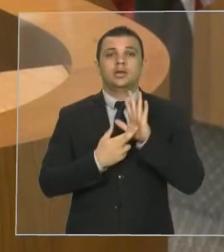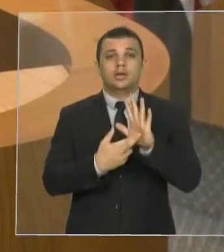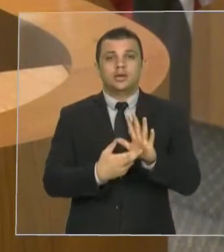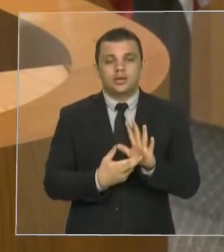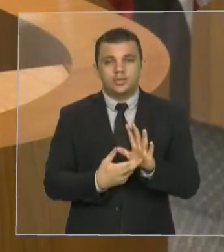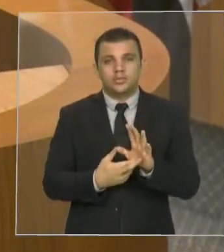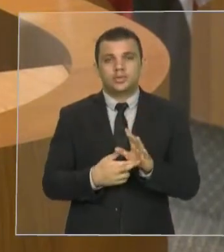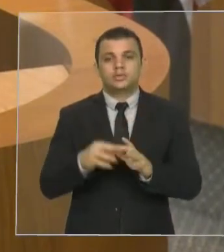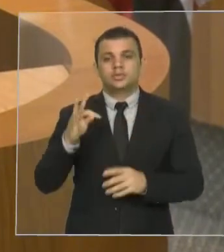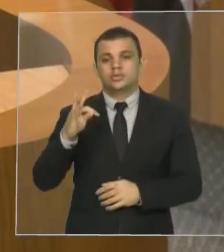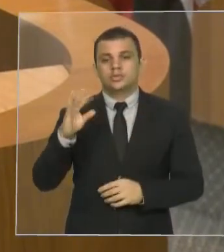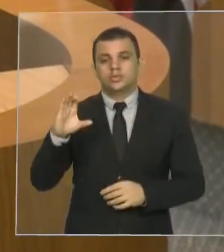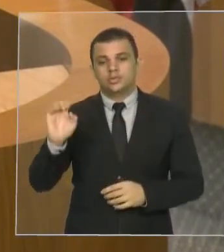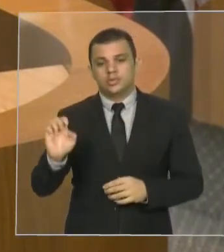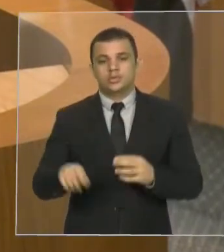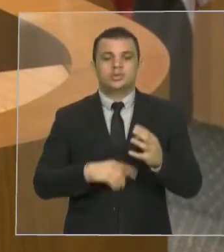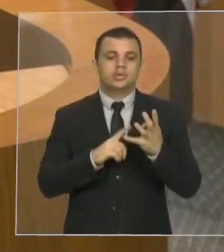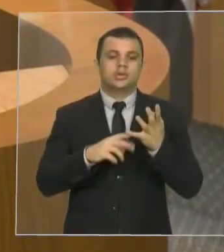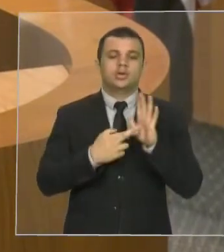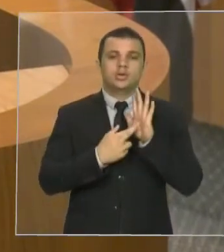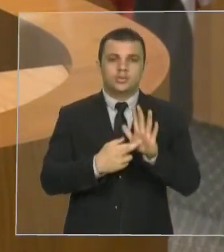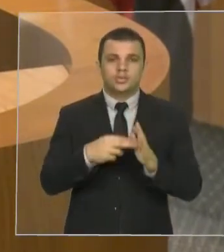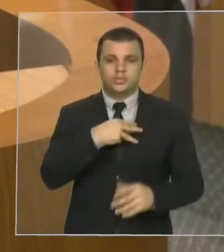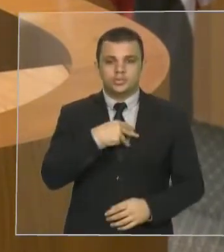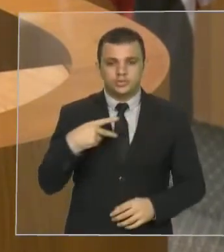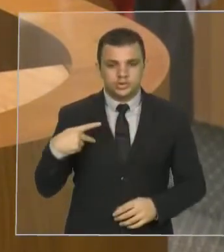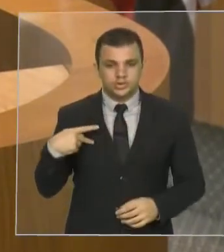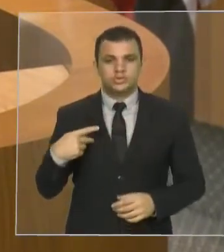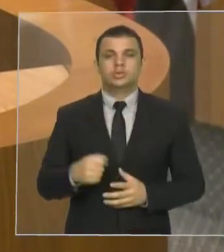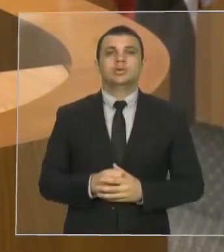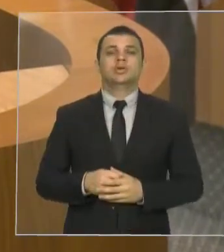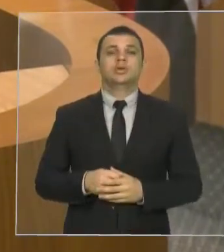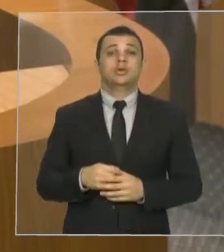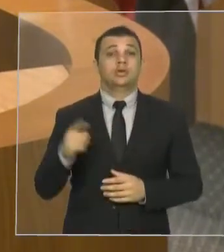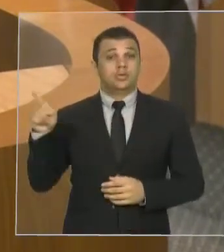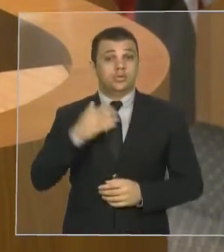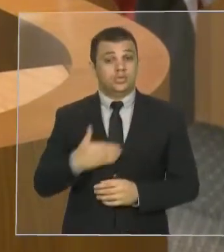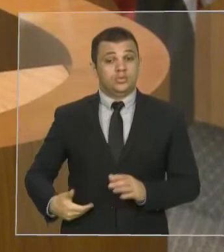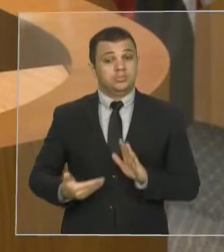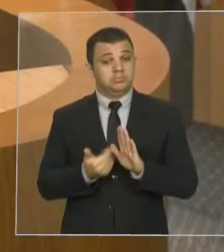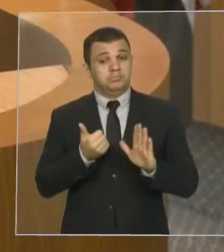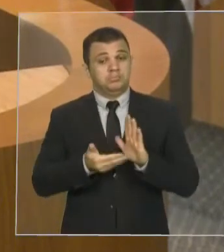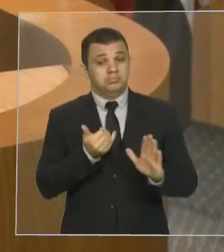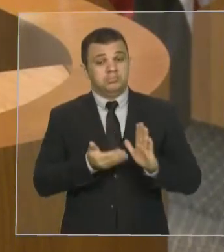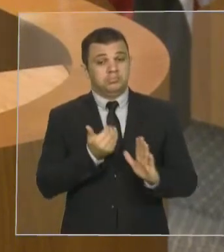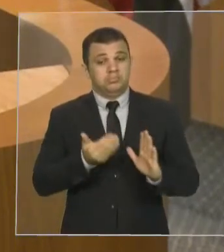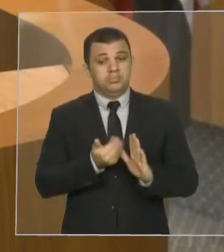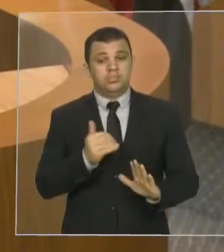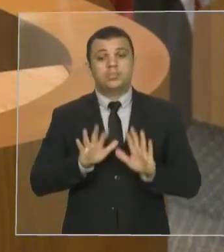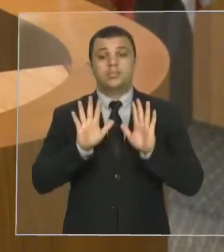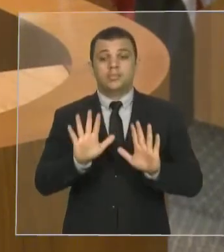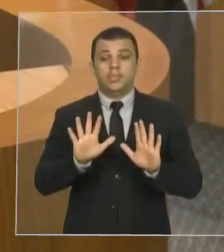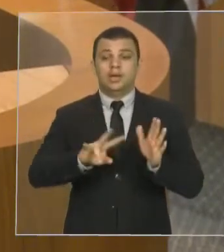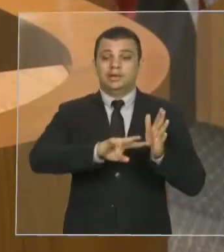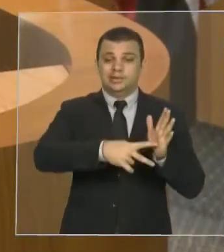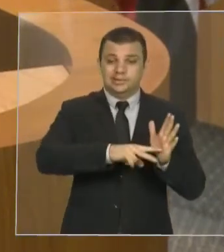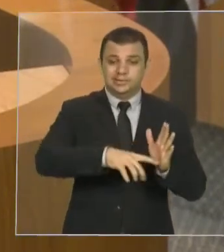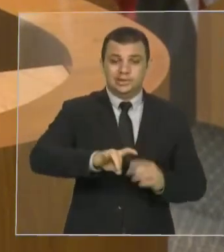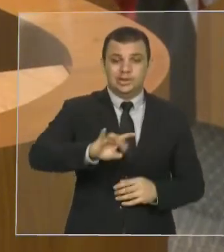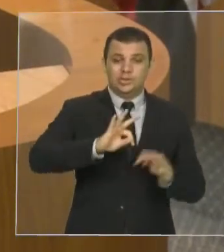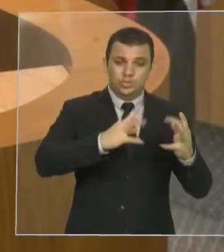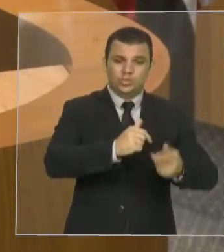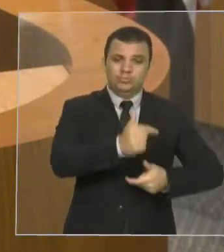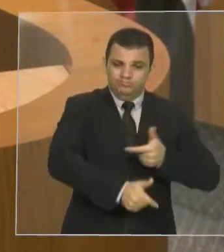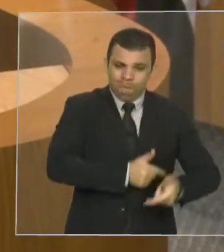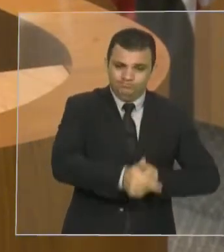Contas, do Ministério Público, e foi preciso, depois de muito trabalho dos sindicatos das categorias, colocar de volta no